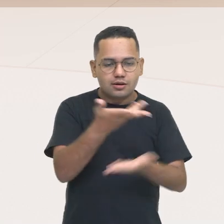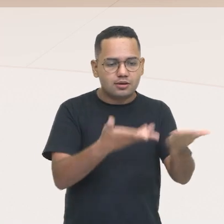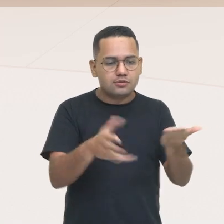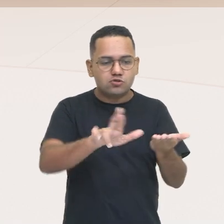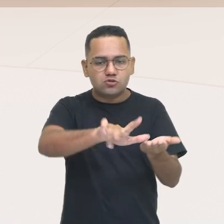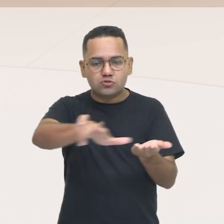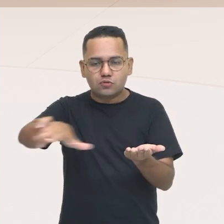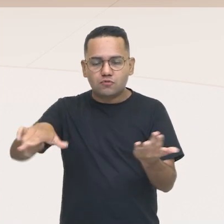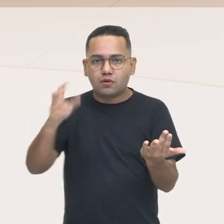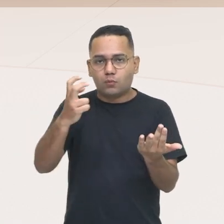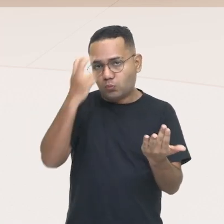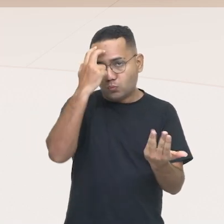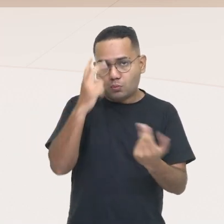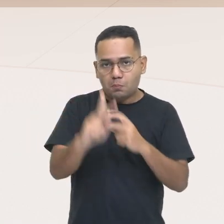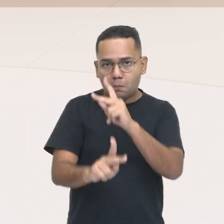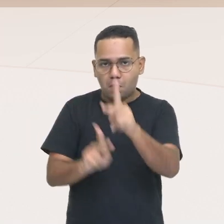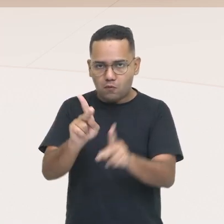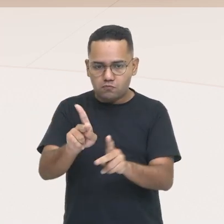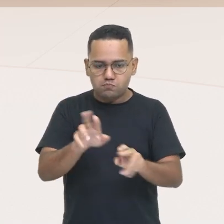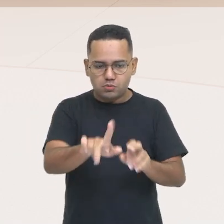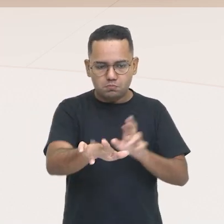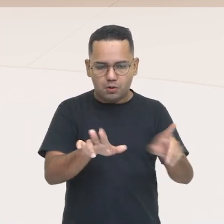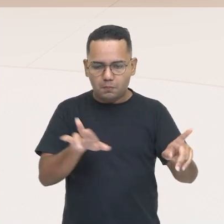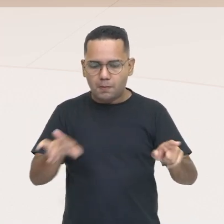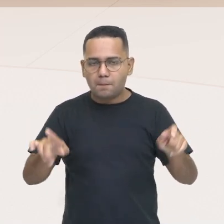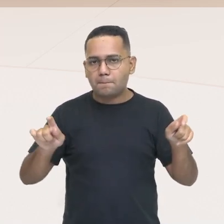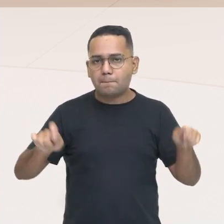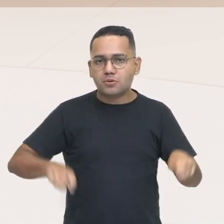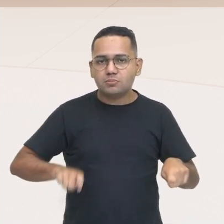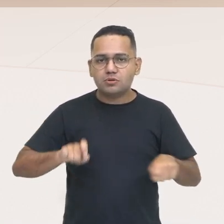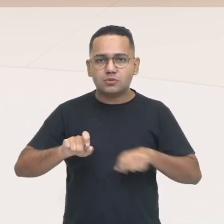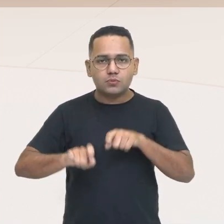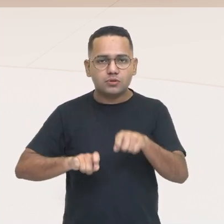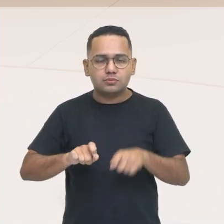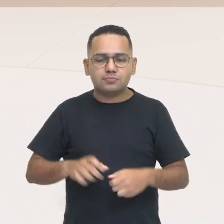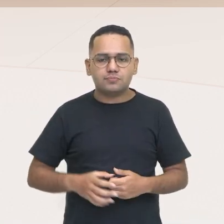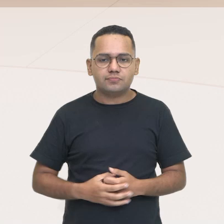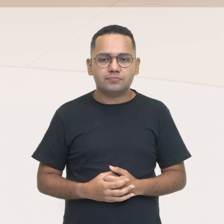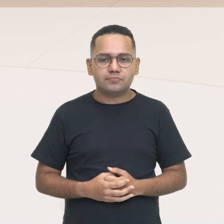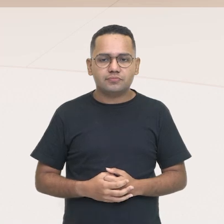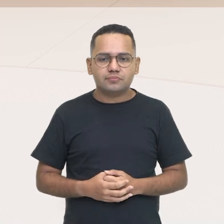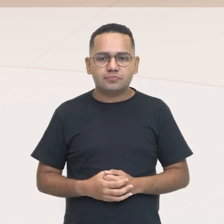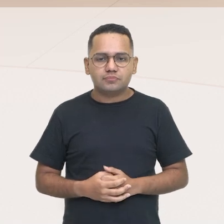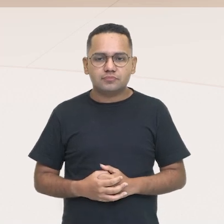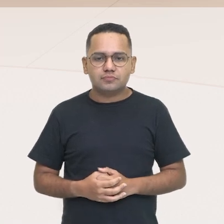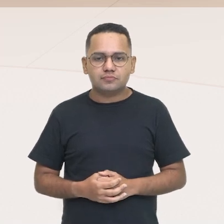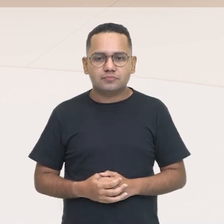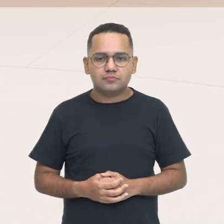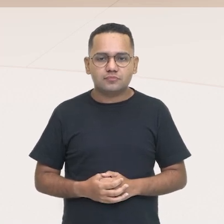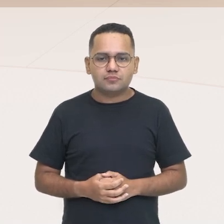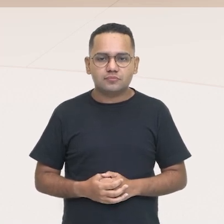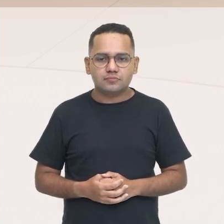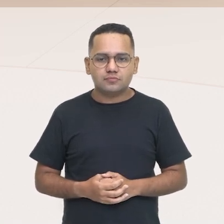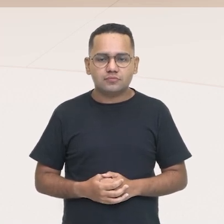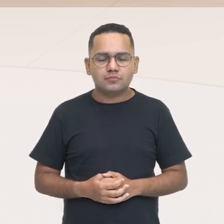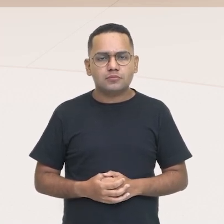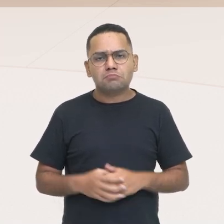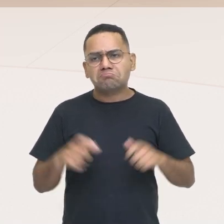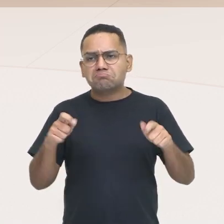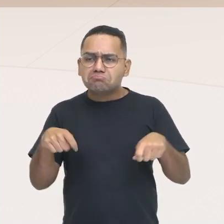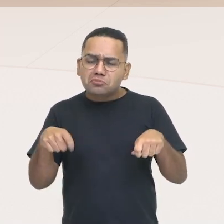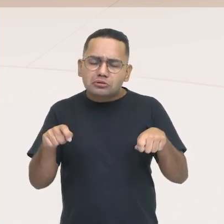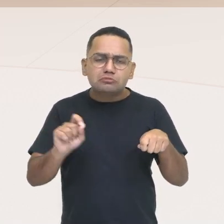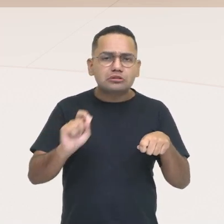diferentes povos vão dar, né, vão construir características que persistem até